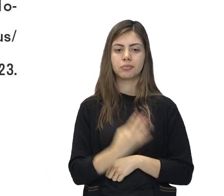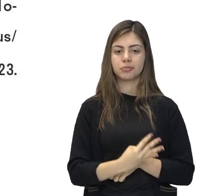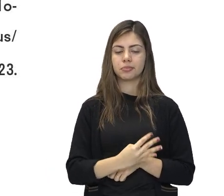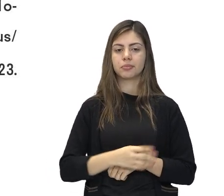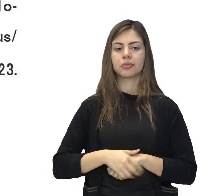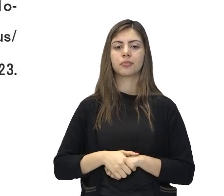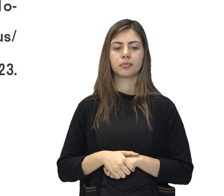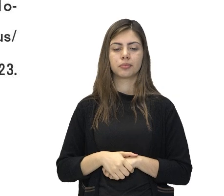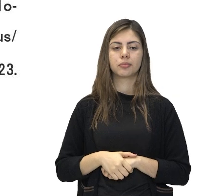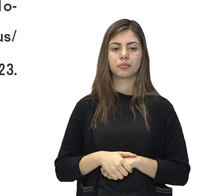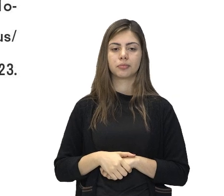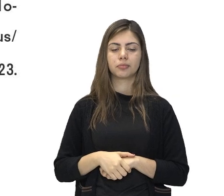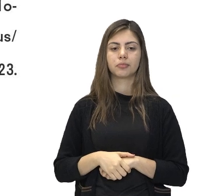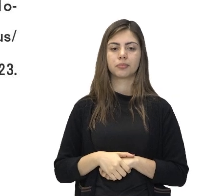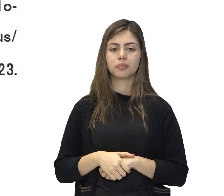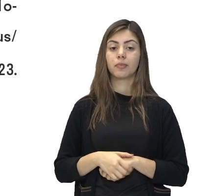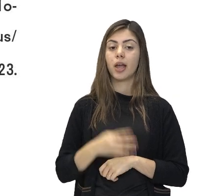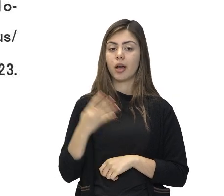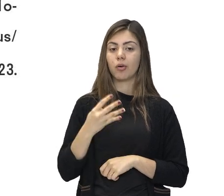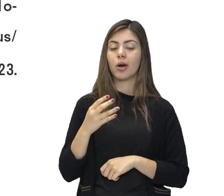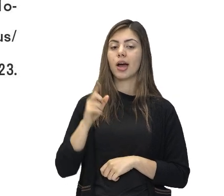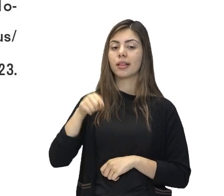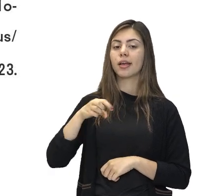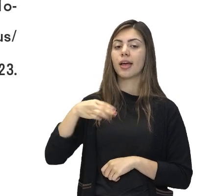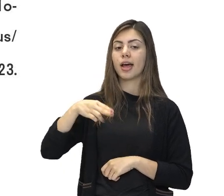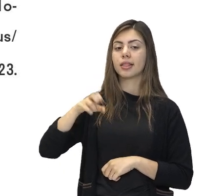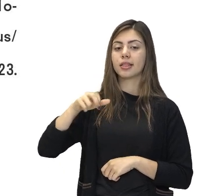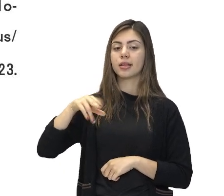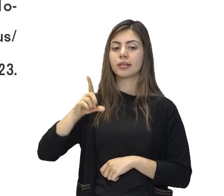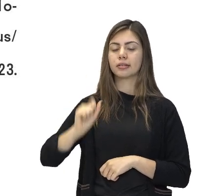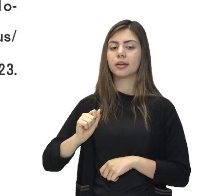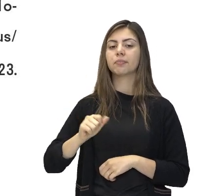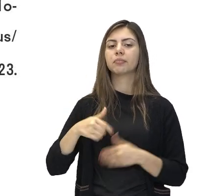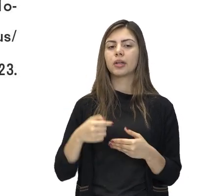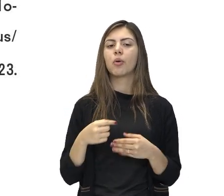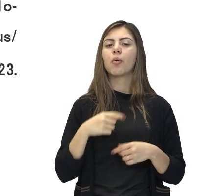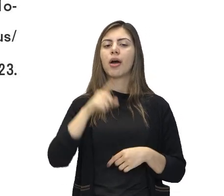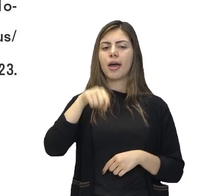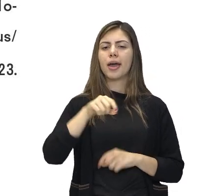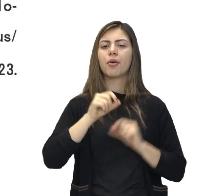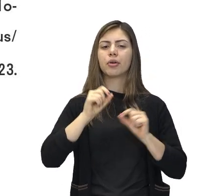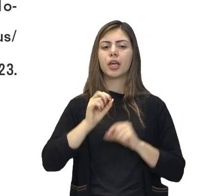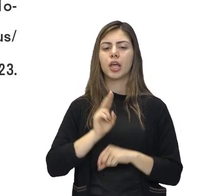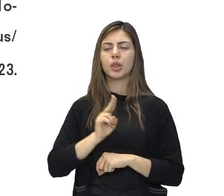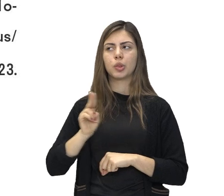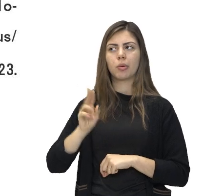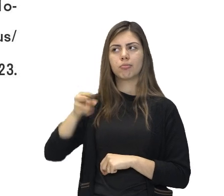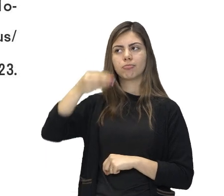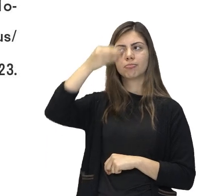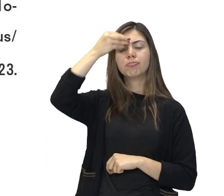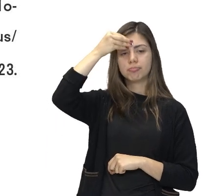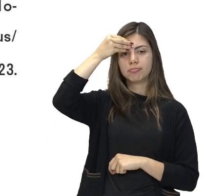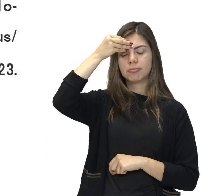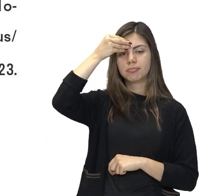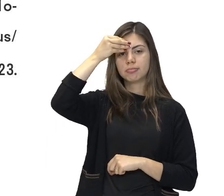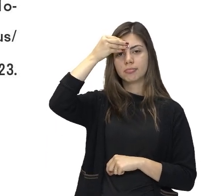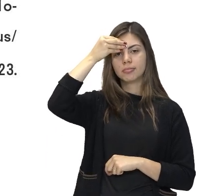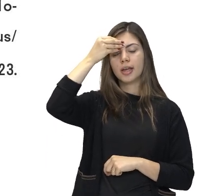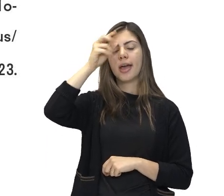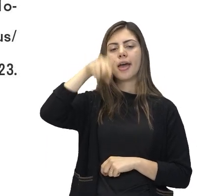quarta a se apresentar, que é Ananda. Guardem, então, este nome e a informação